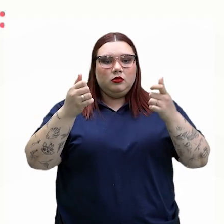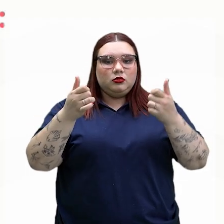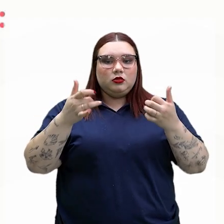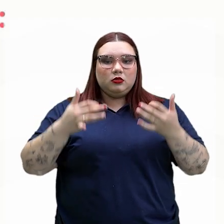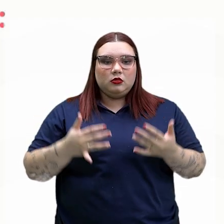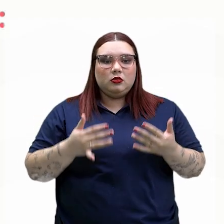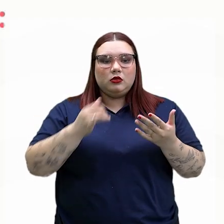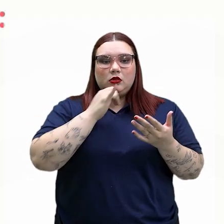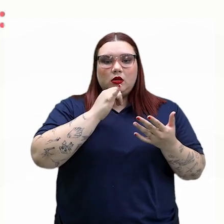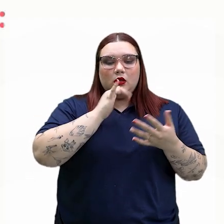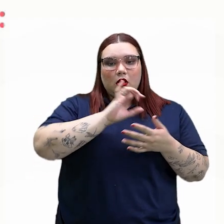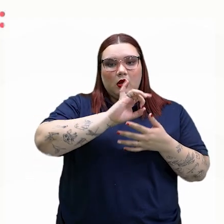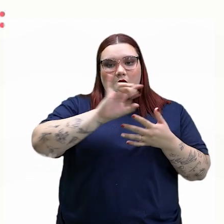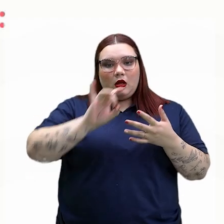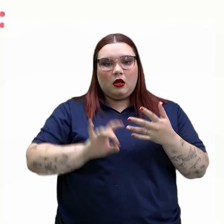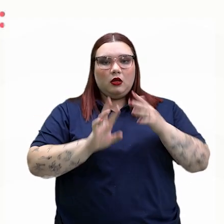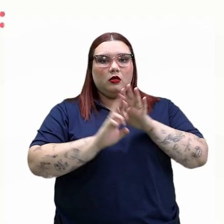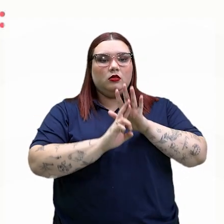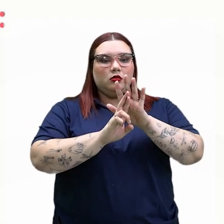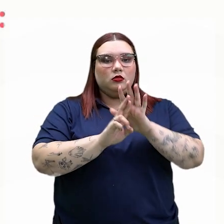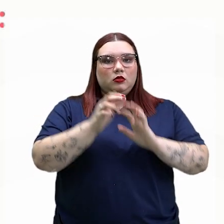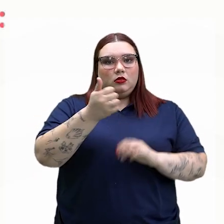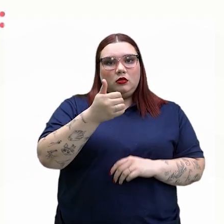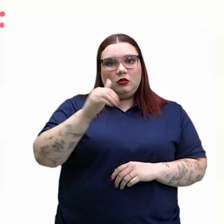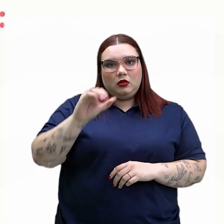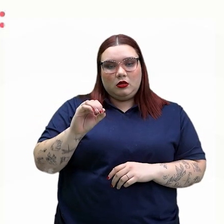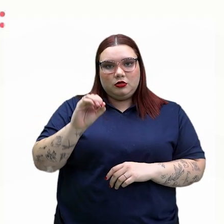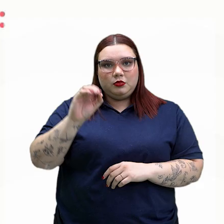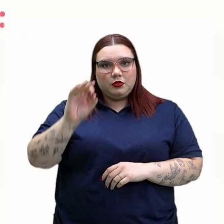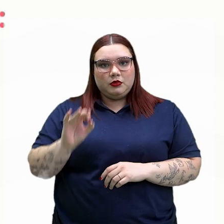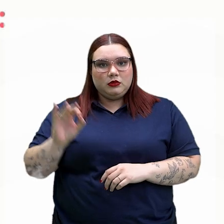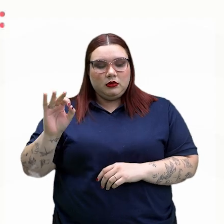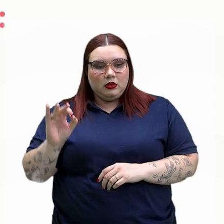decidir cada unidade no gráfico representa